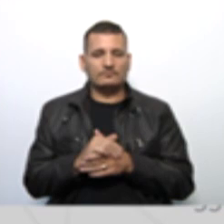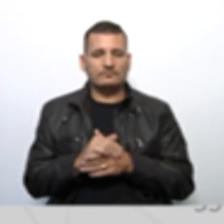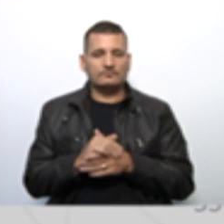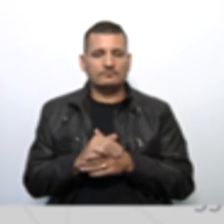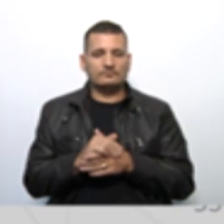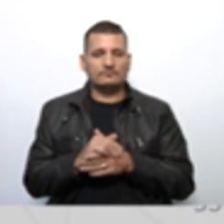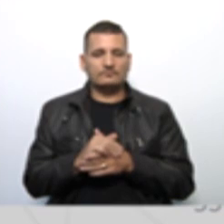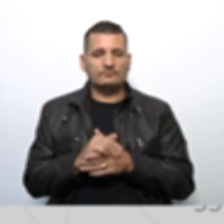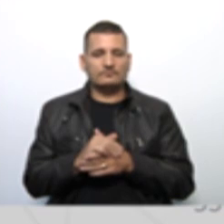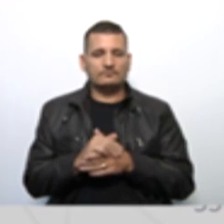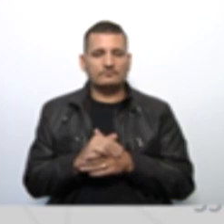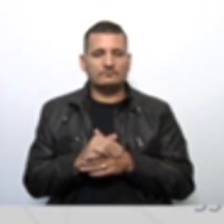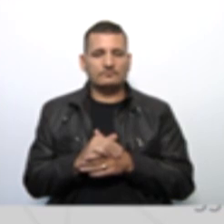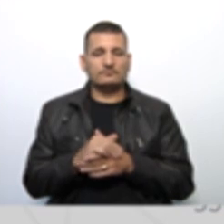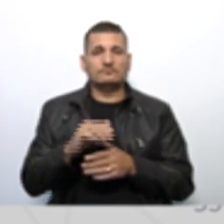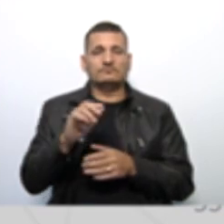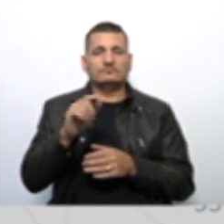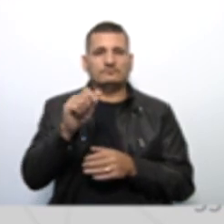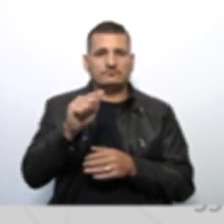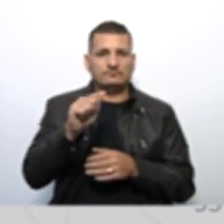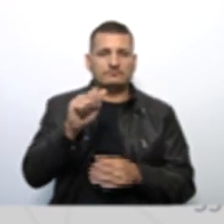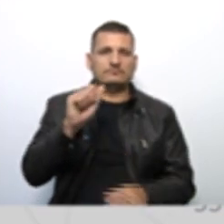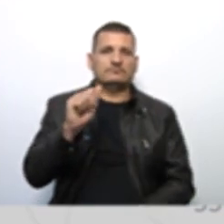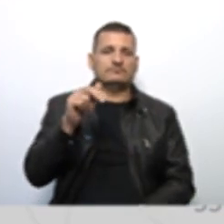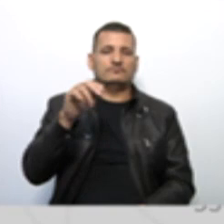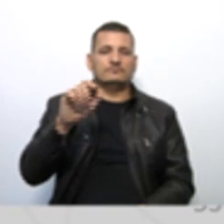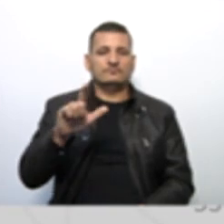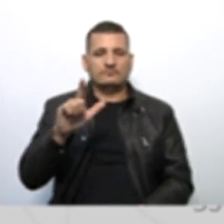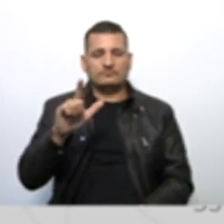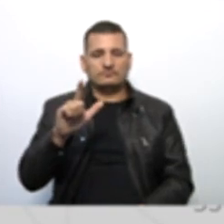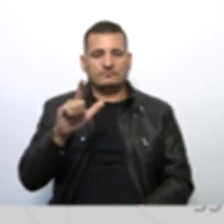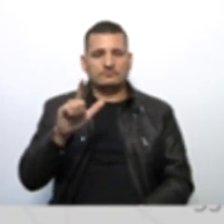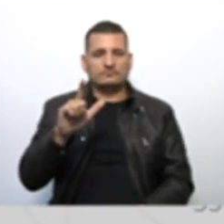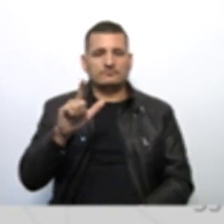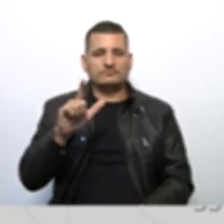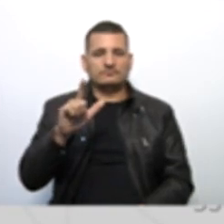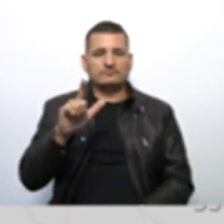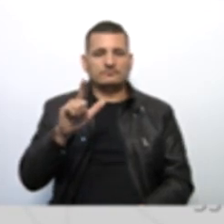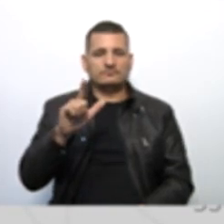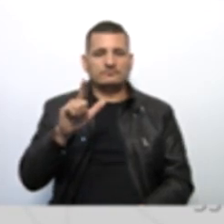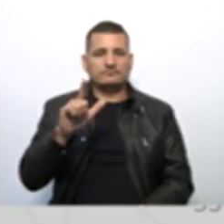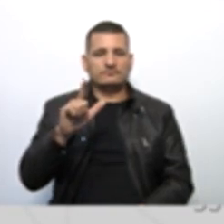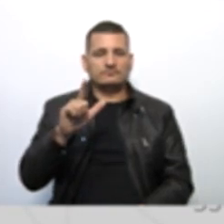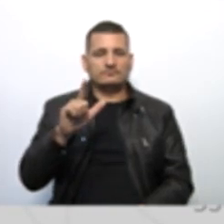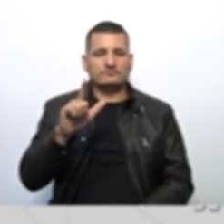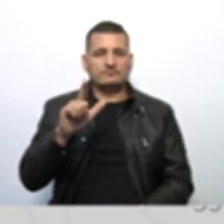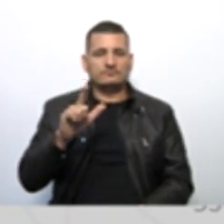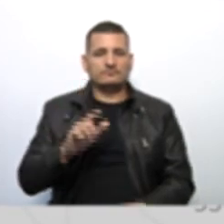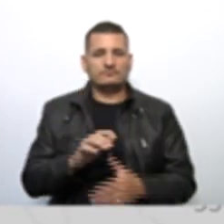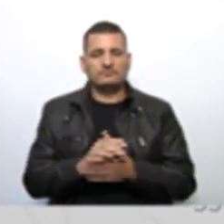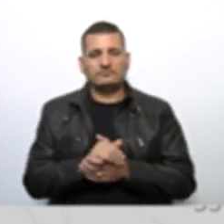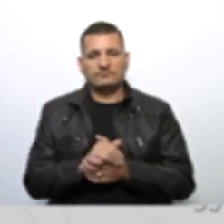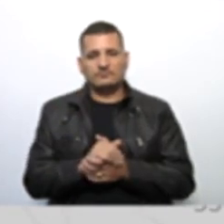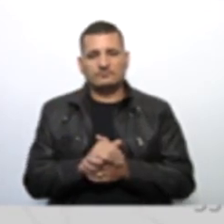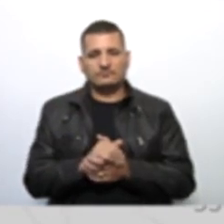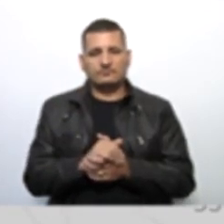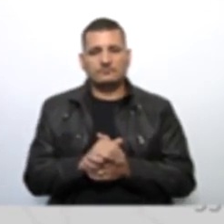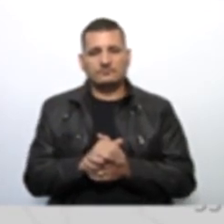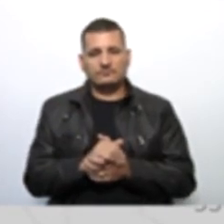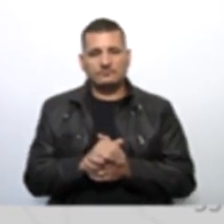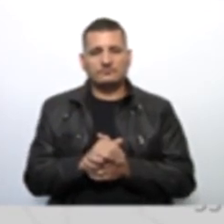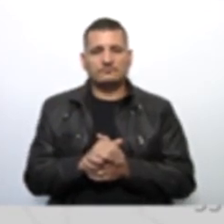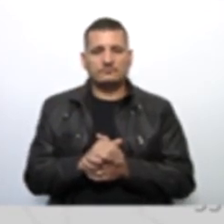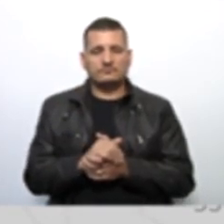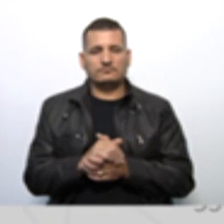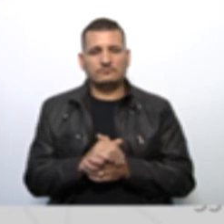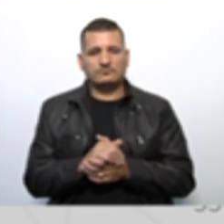vocês marcaram letra A, é anel, não é isso? Então, acabei de explicar. Em anel, anel não seria possível, por quê? Porque não foi